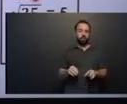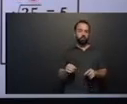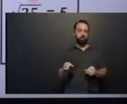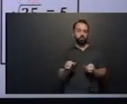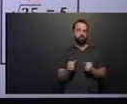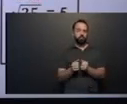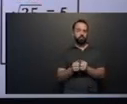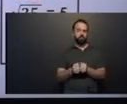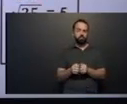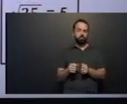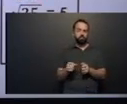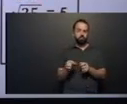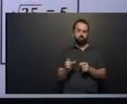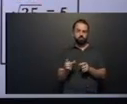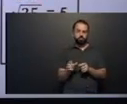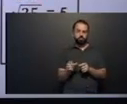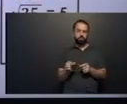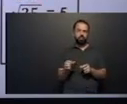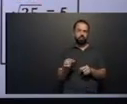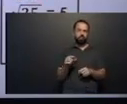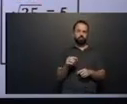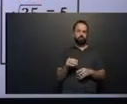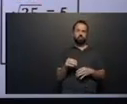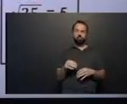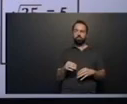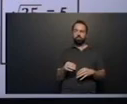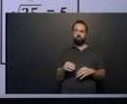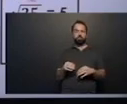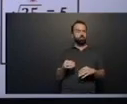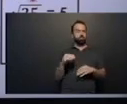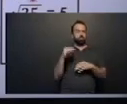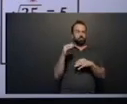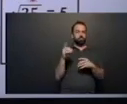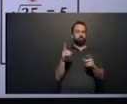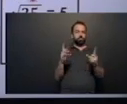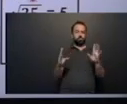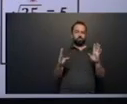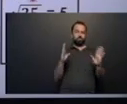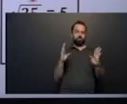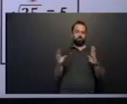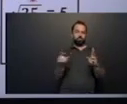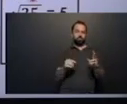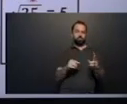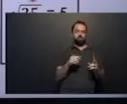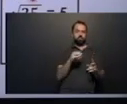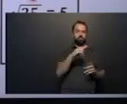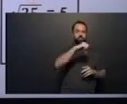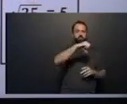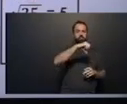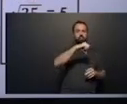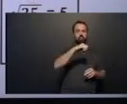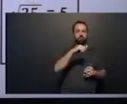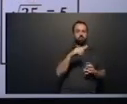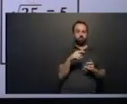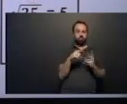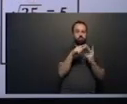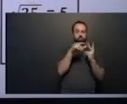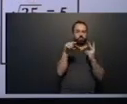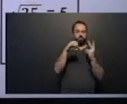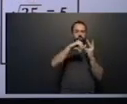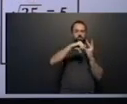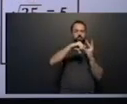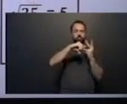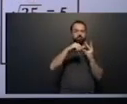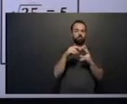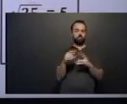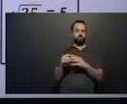16. Né? E o 15 está entre a raiz de 9 e a raiz de 16. Podemos dizer, afirmar